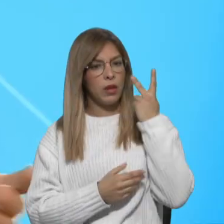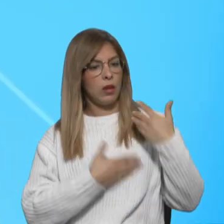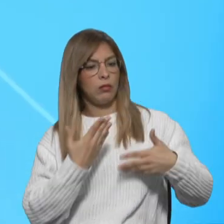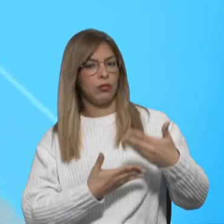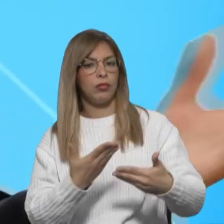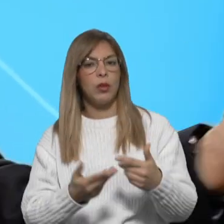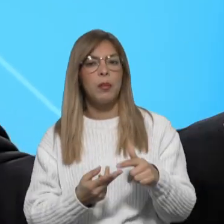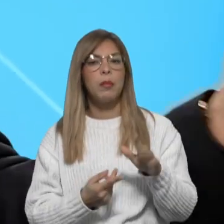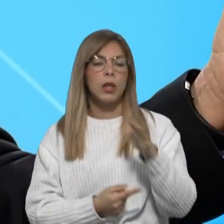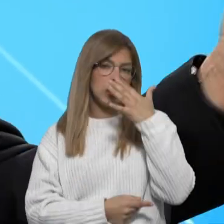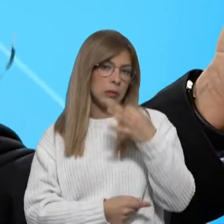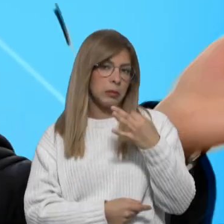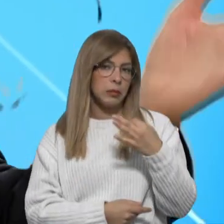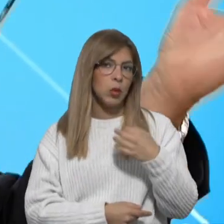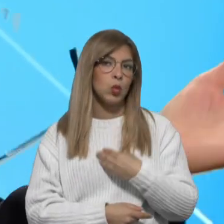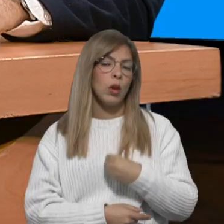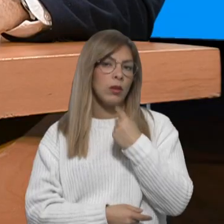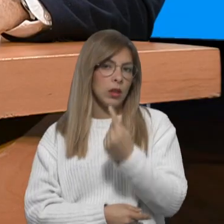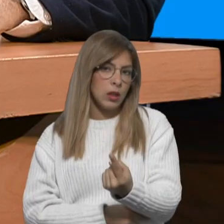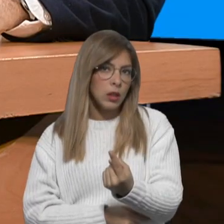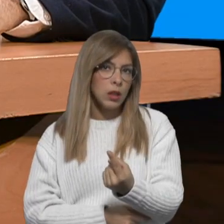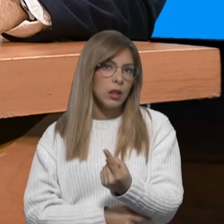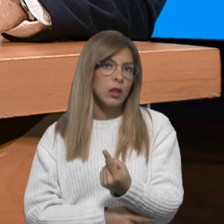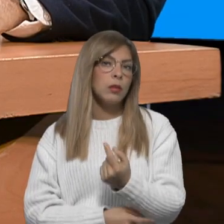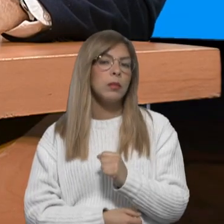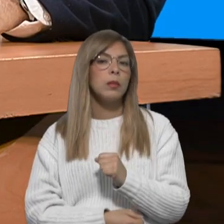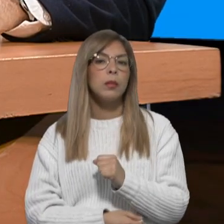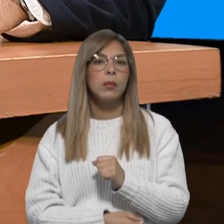crentes, e esse é um ponto que eu gostaria de, enfim, depois de debater com os colegas lá,